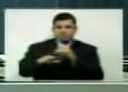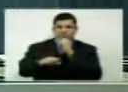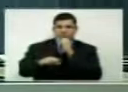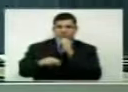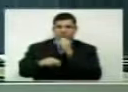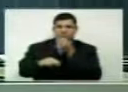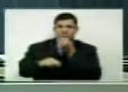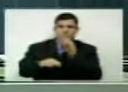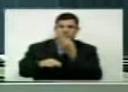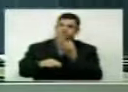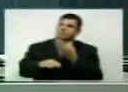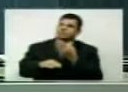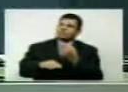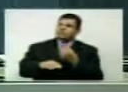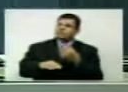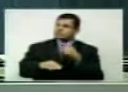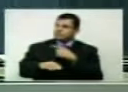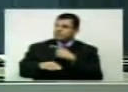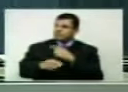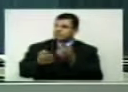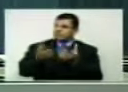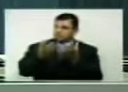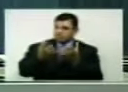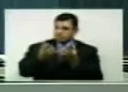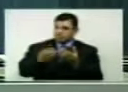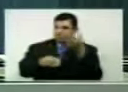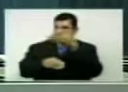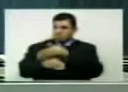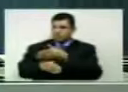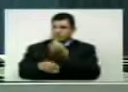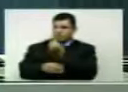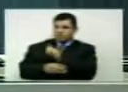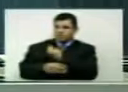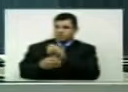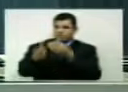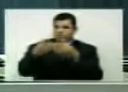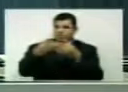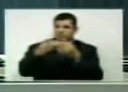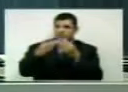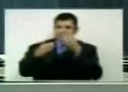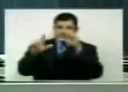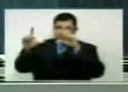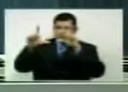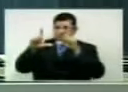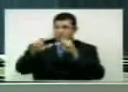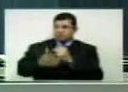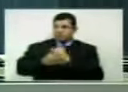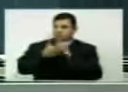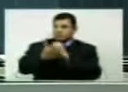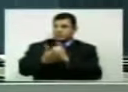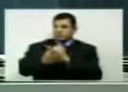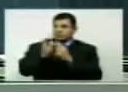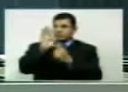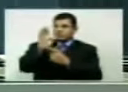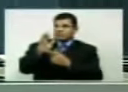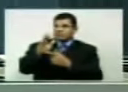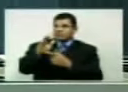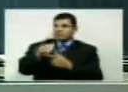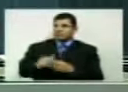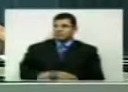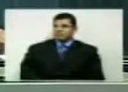exemplos. E aí, eu quero voltar aos números. Eu peço que o apoio publique aí a